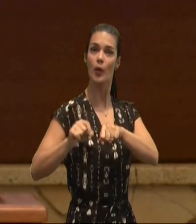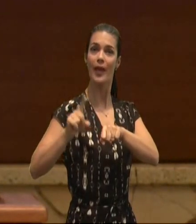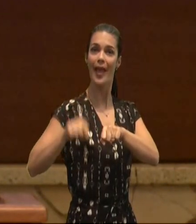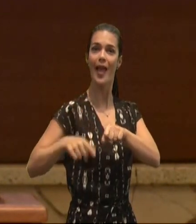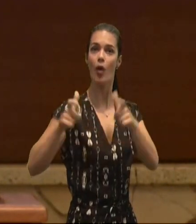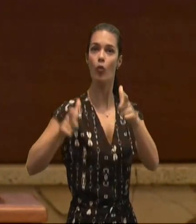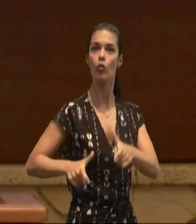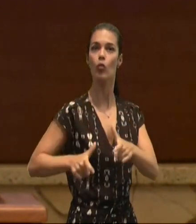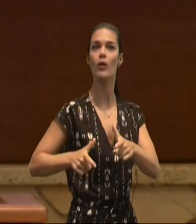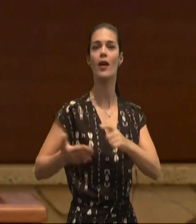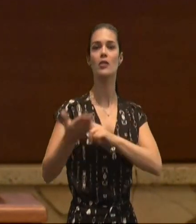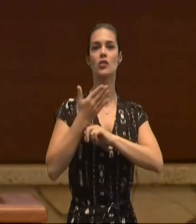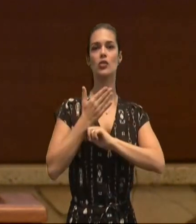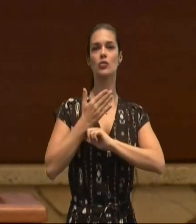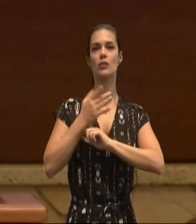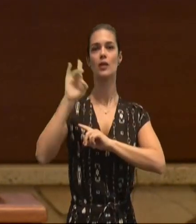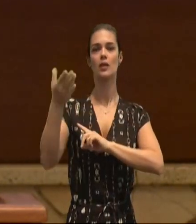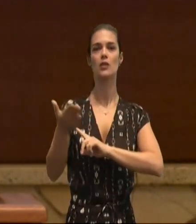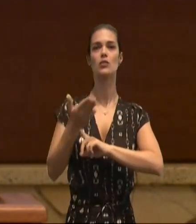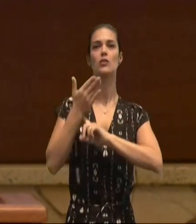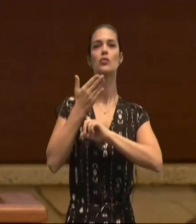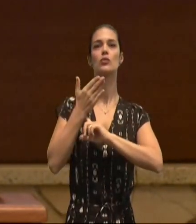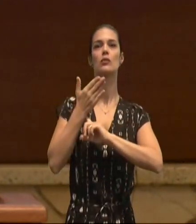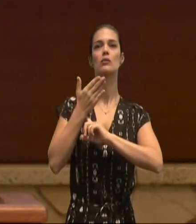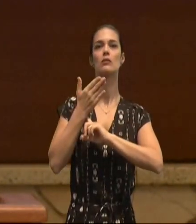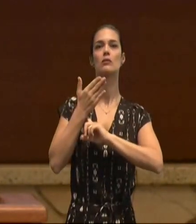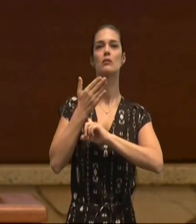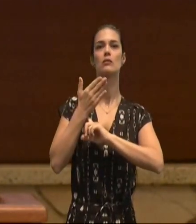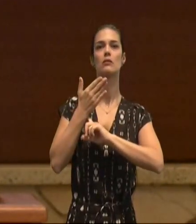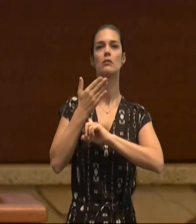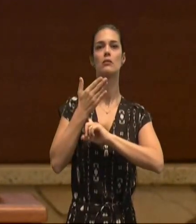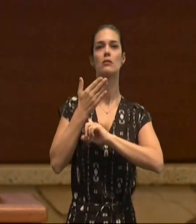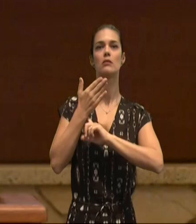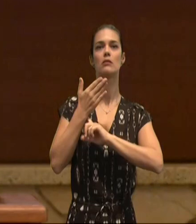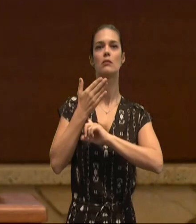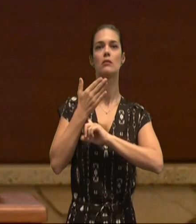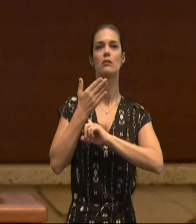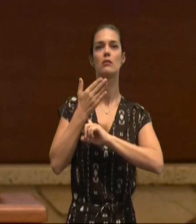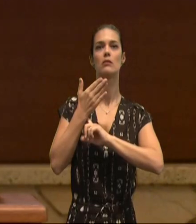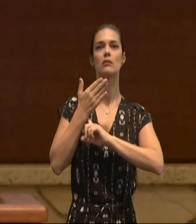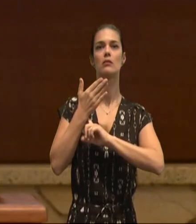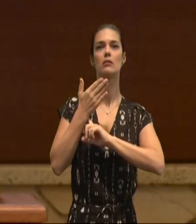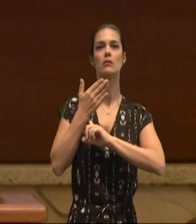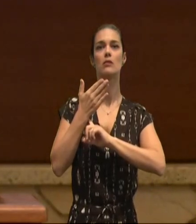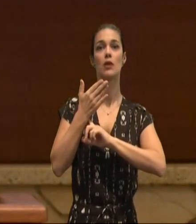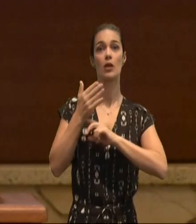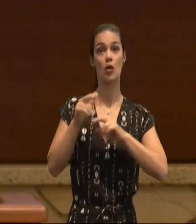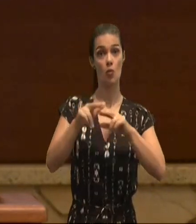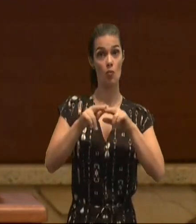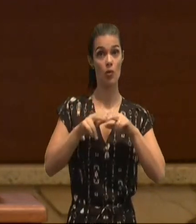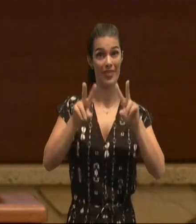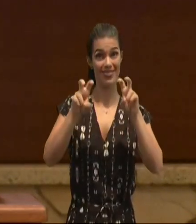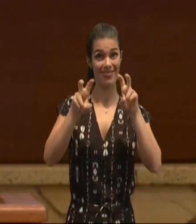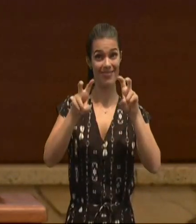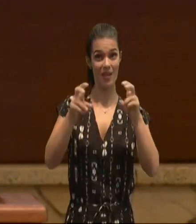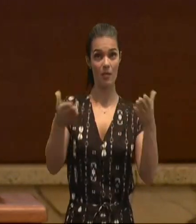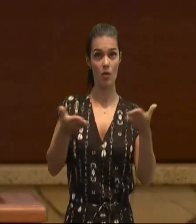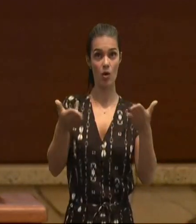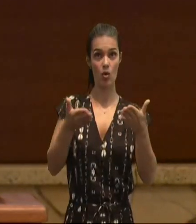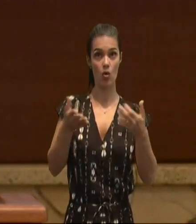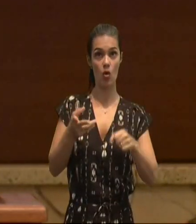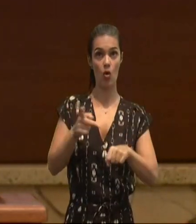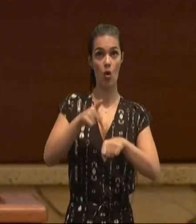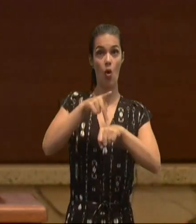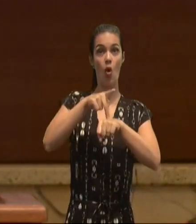socorro. É por isso, meu irmão, que eu dei como tema, como título nesta mensagem, a rocha